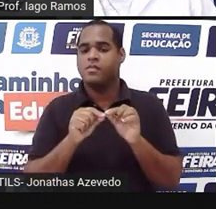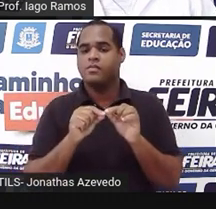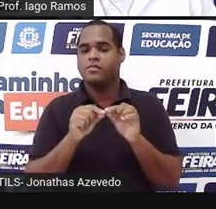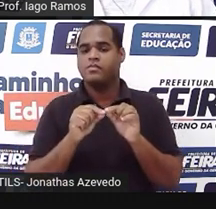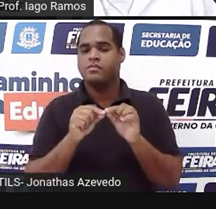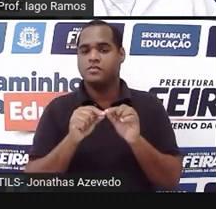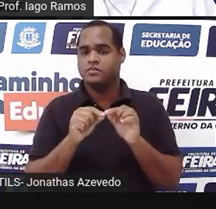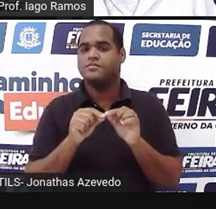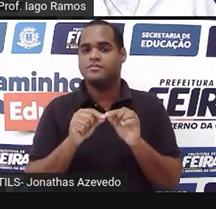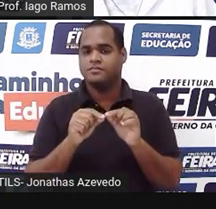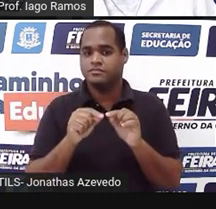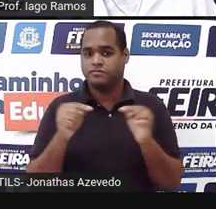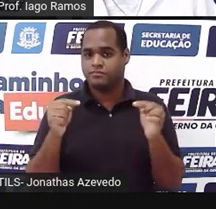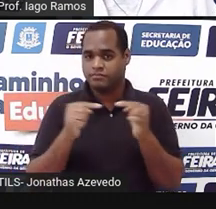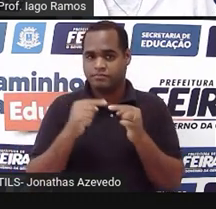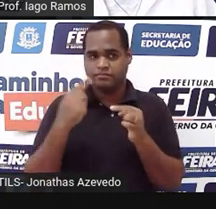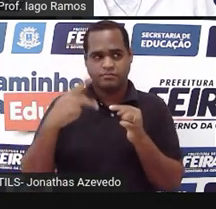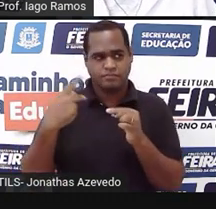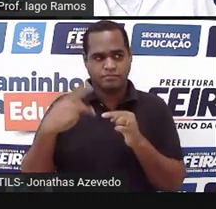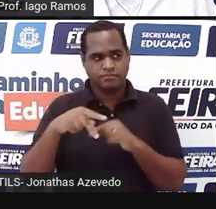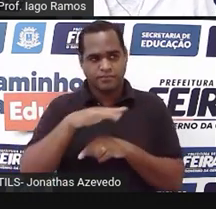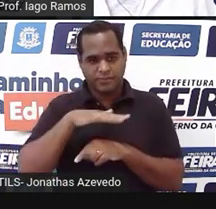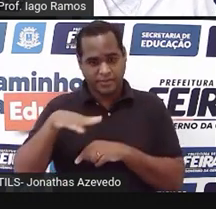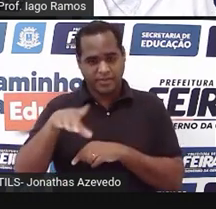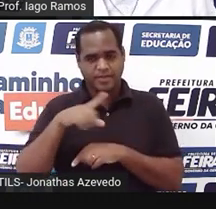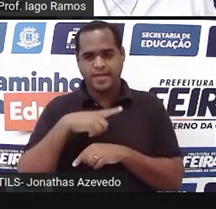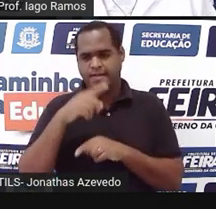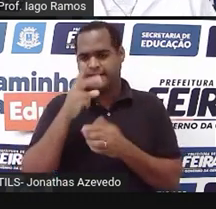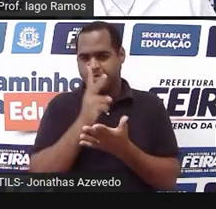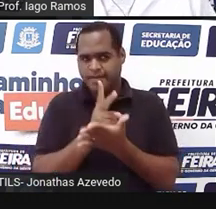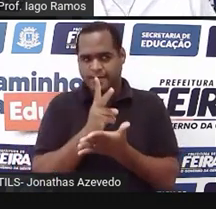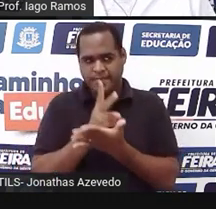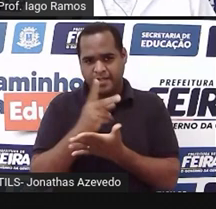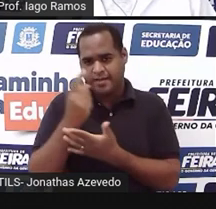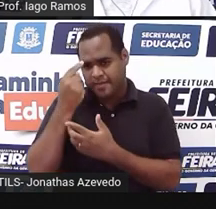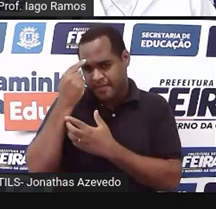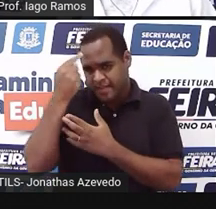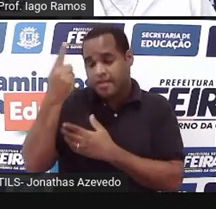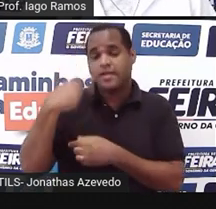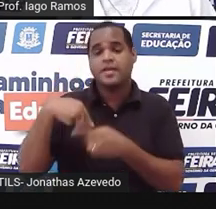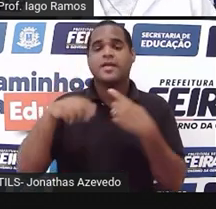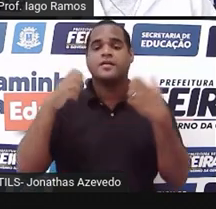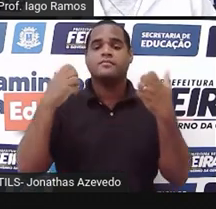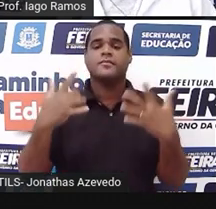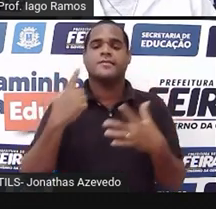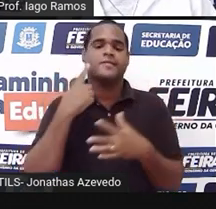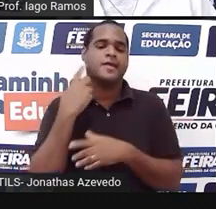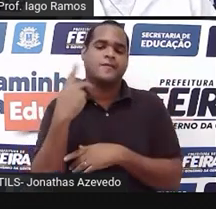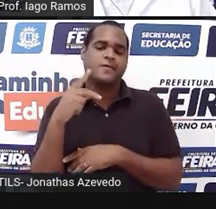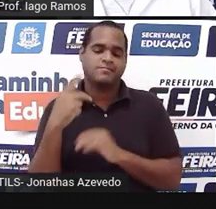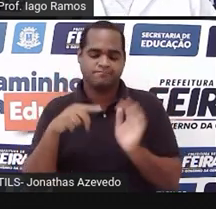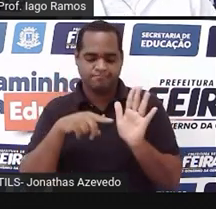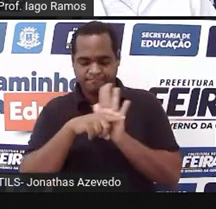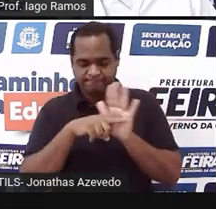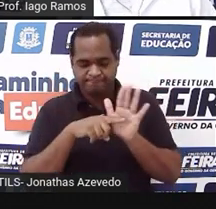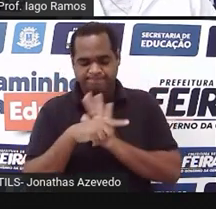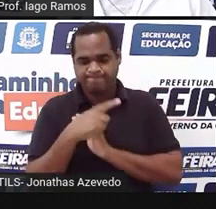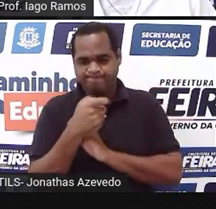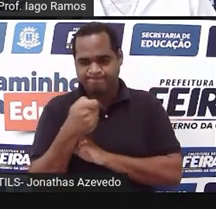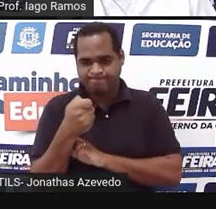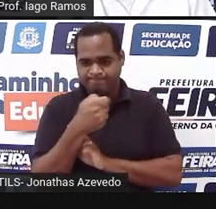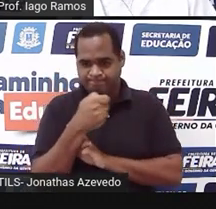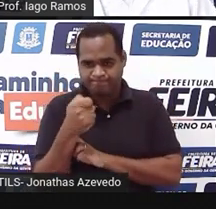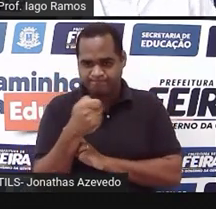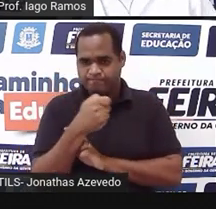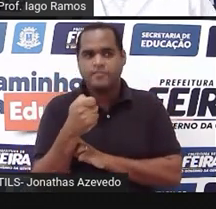bom então nessa aula a gente vai continuar com essa mesma ideia de fazer uma tarefa investigativa tentar